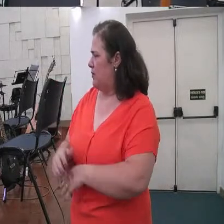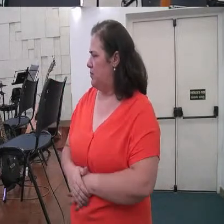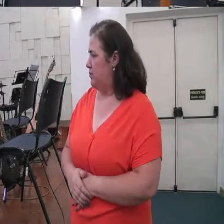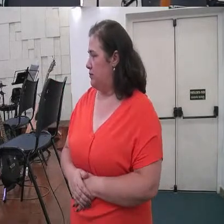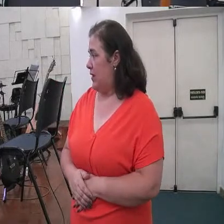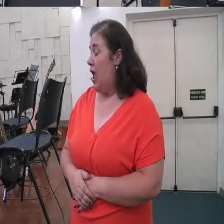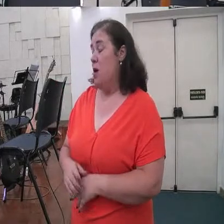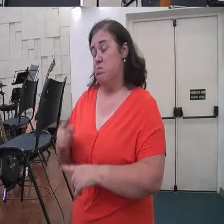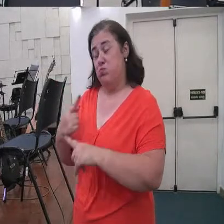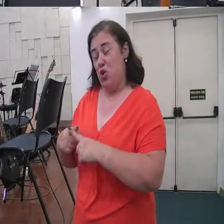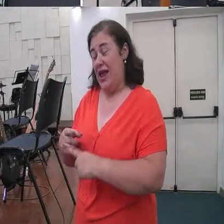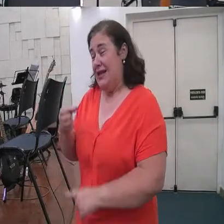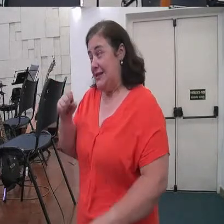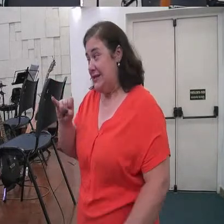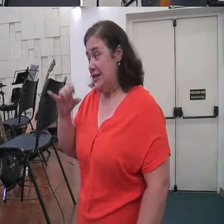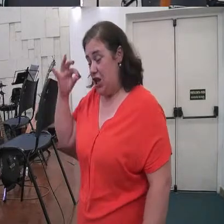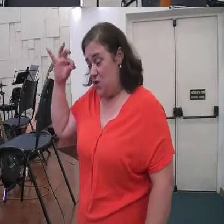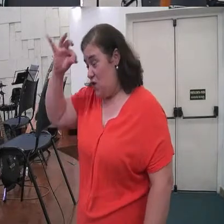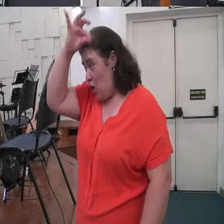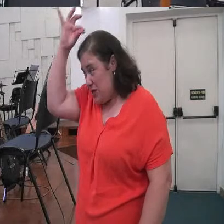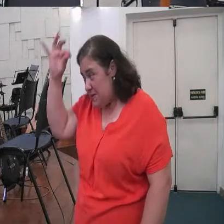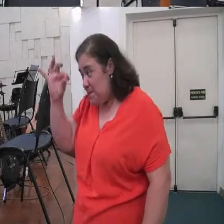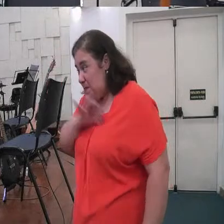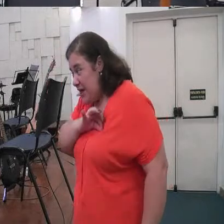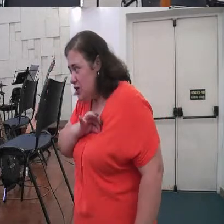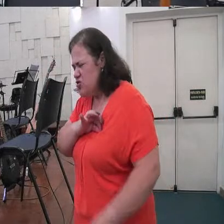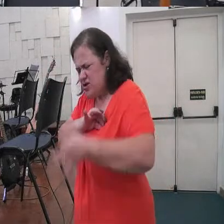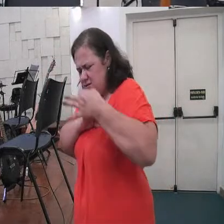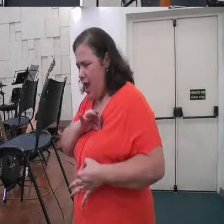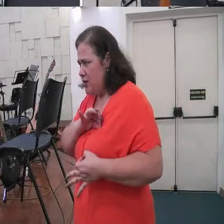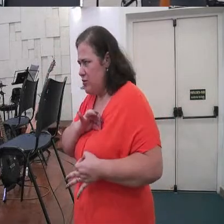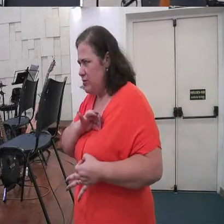Santo, você não estava nessa situação.